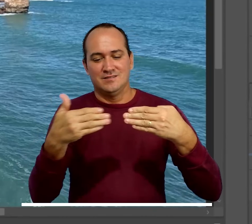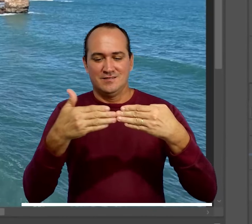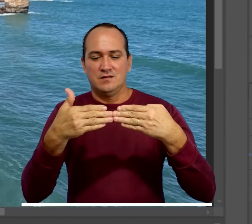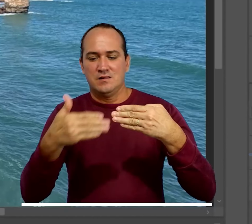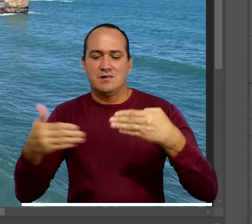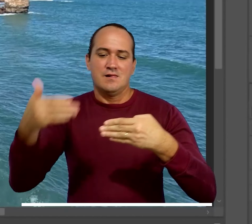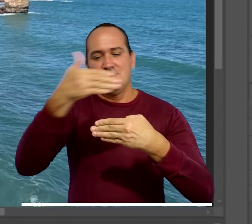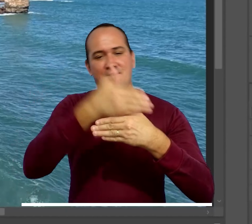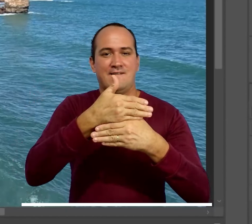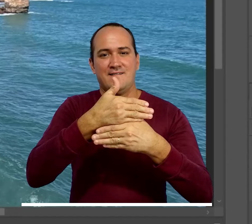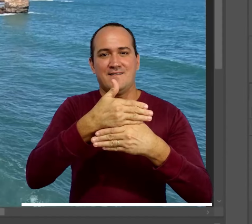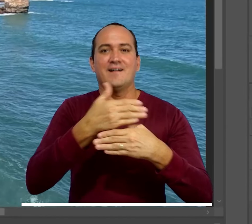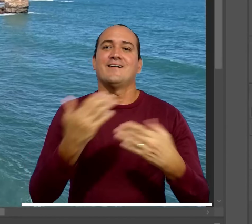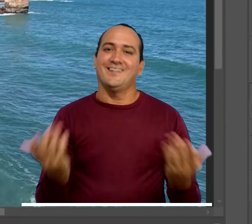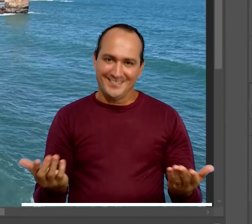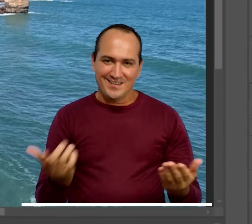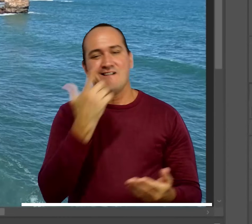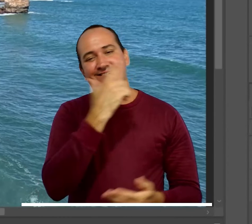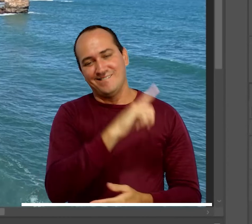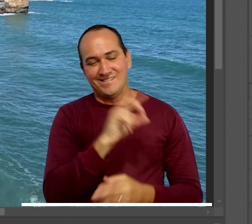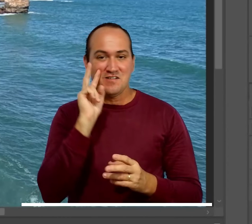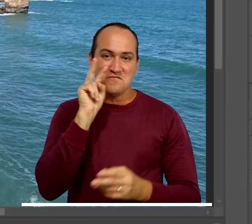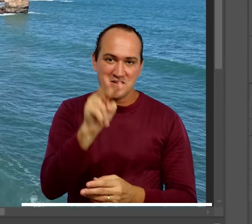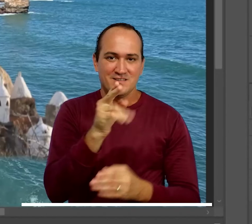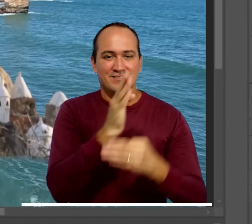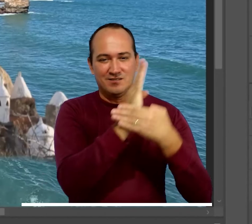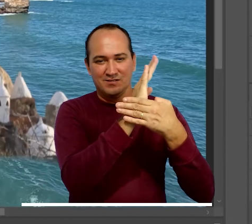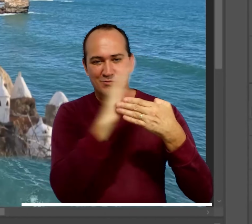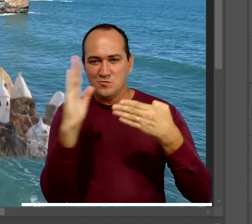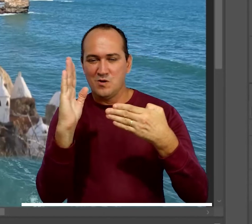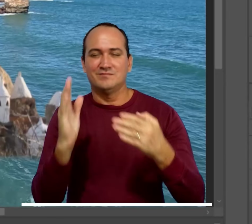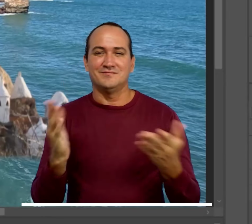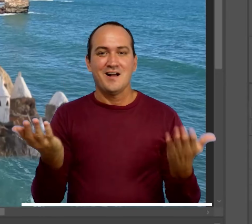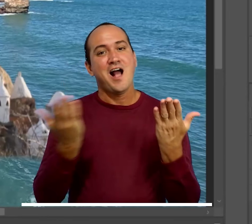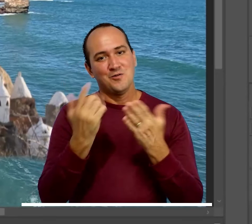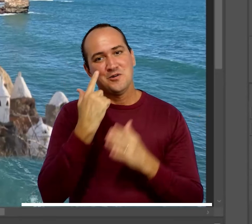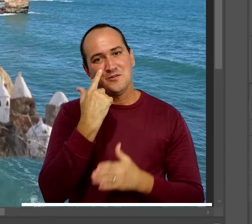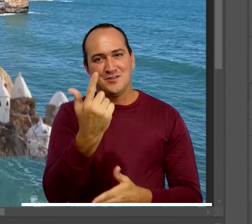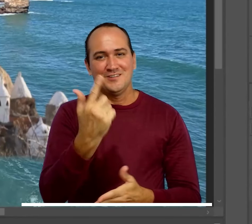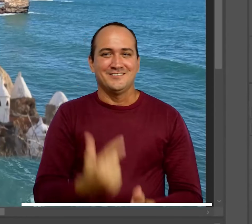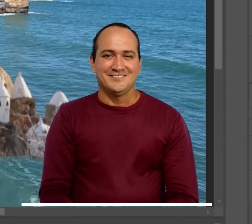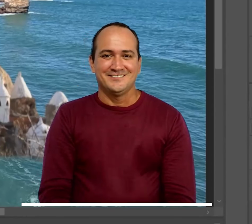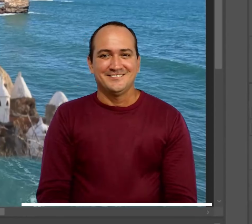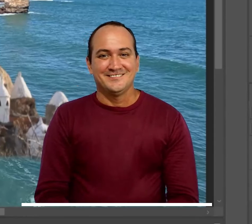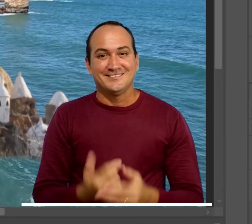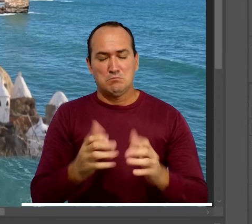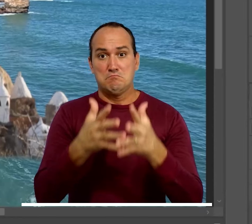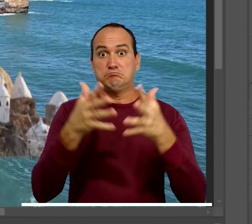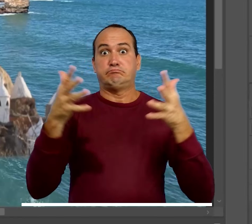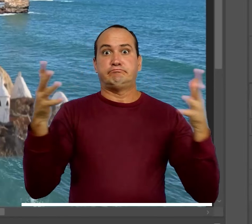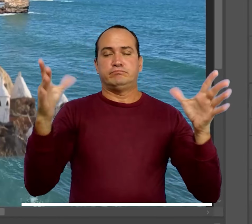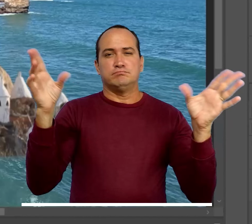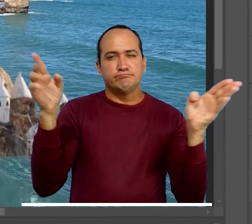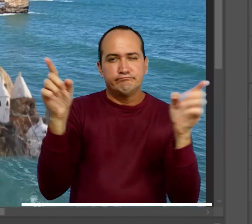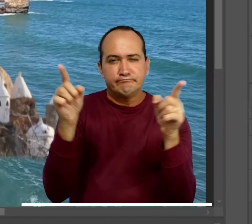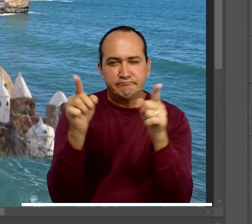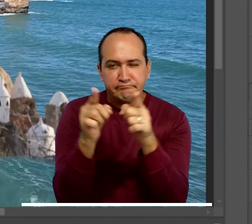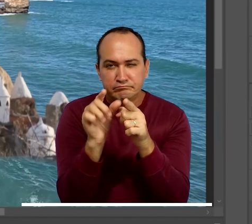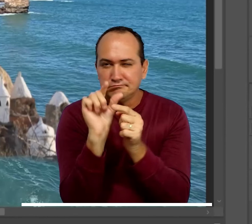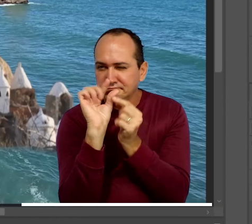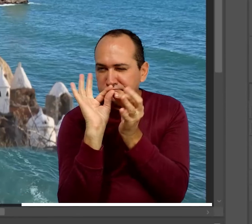ele para cima e vou mover ele para cá. Pronto. Ele está gigante, eu preciso que ele fique ali em